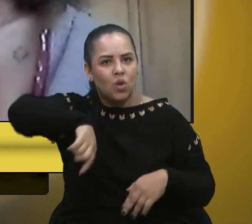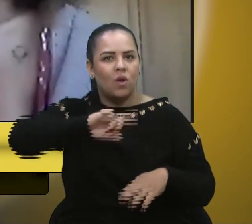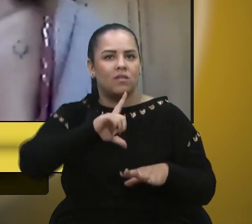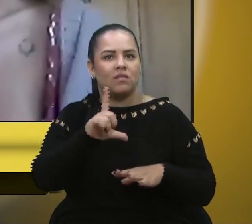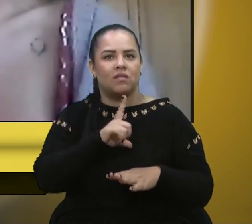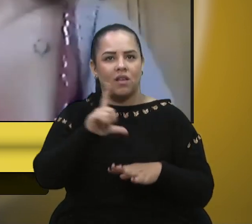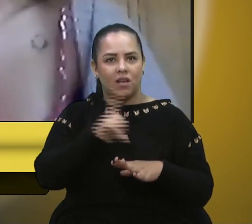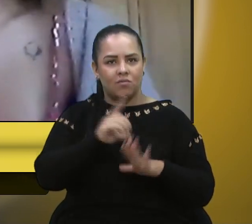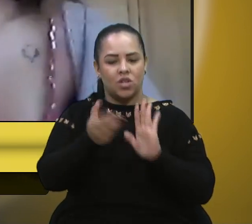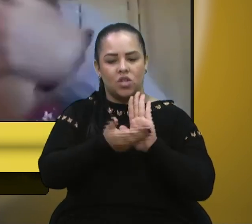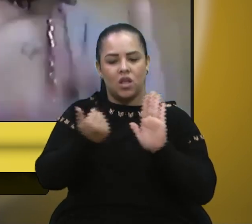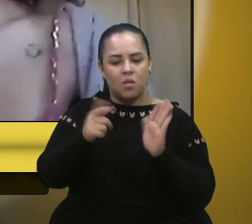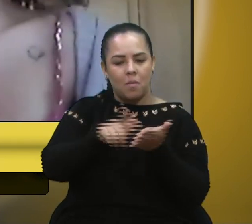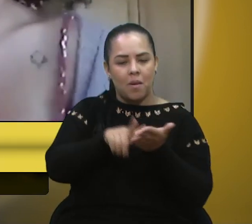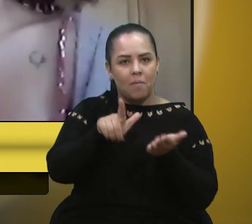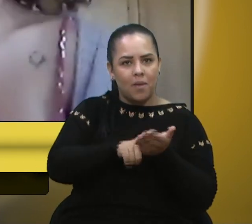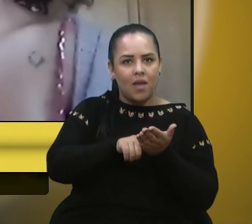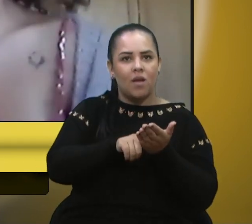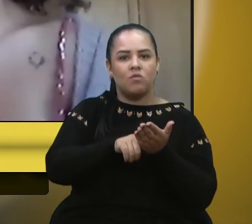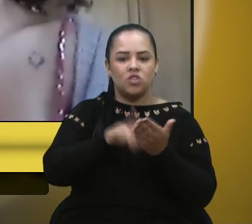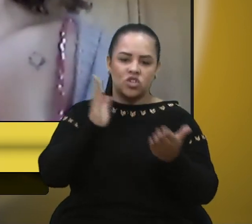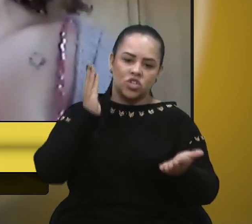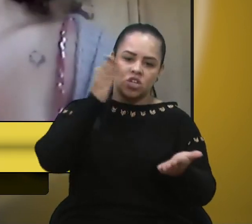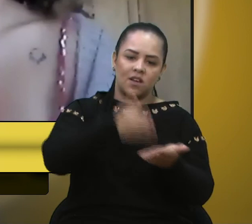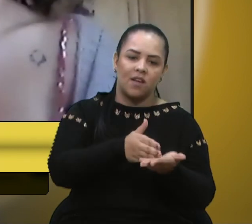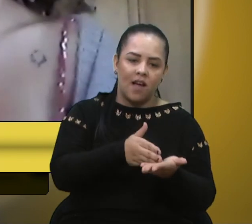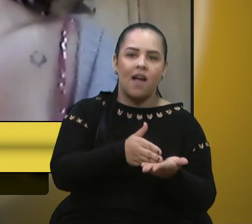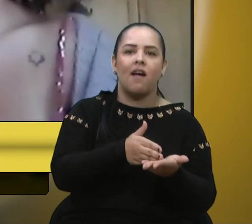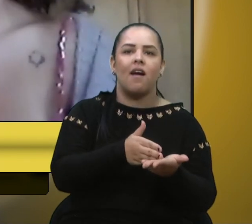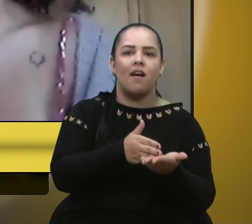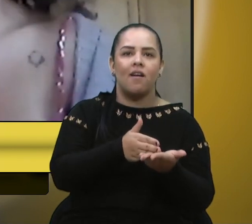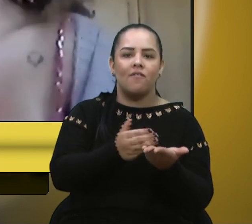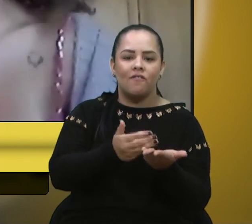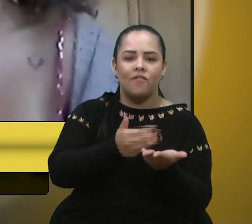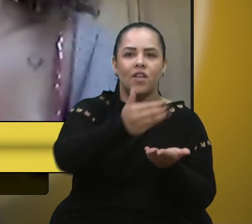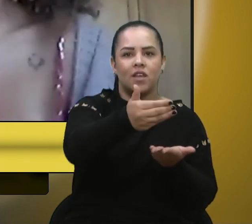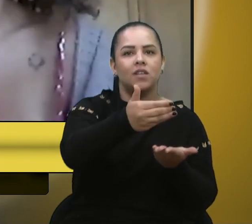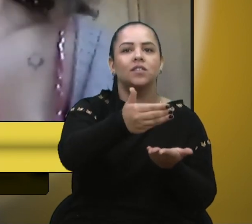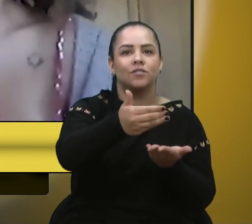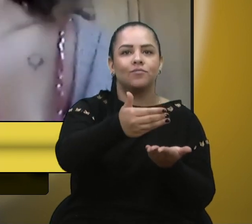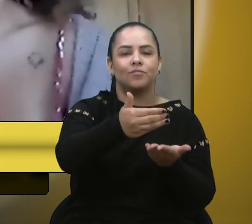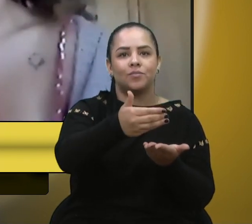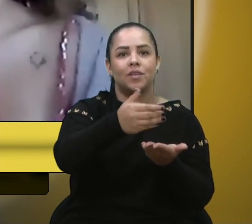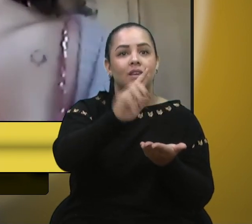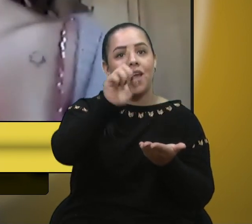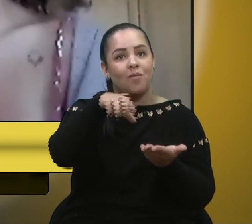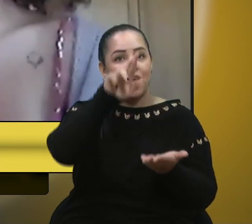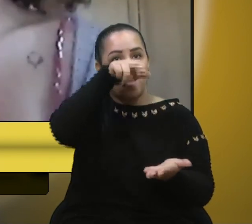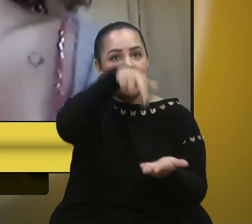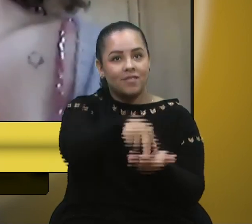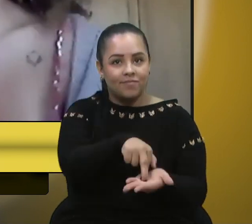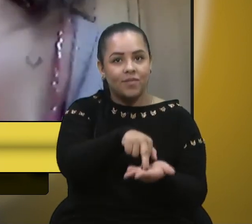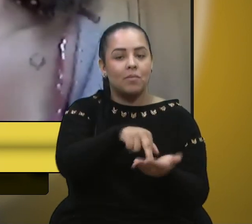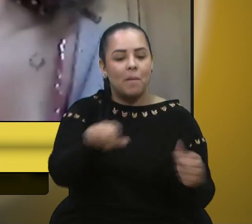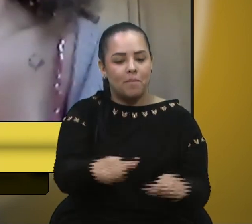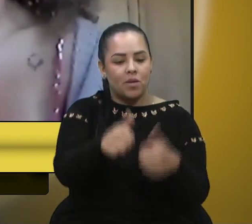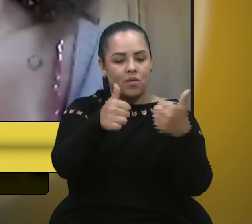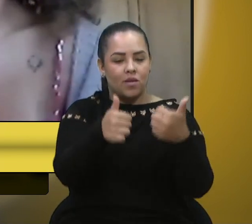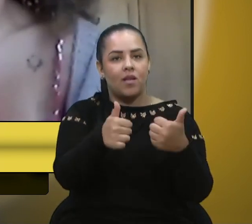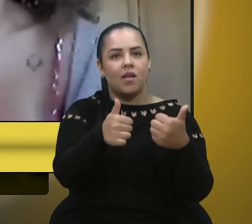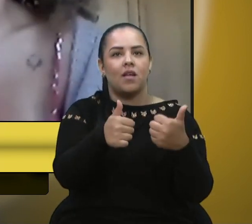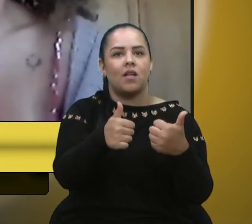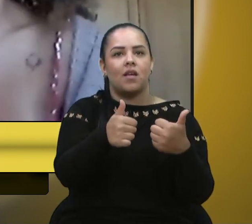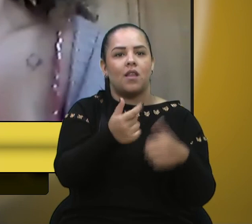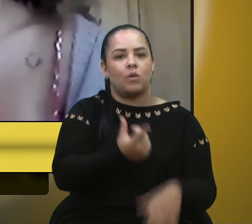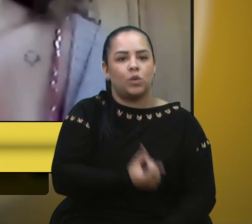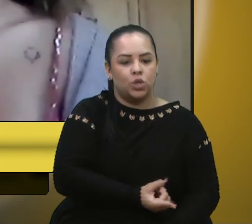essa pauta do papel e levar essa pauta para frente, tornando ela uma realidade que vem melhorar a saúde financeira de